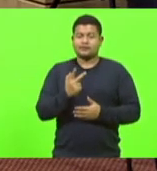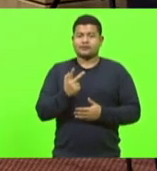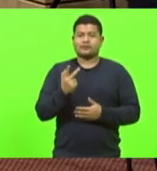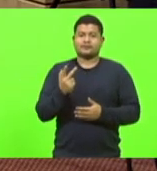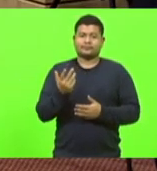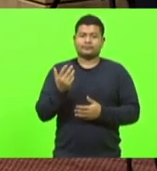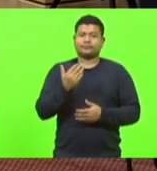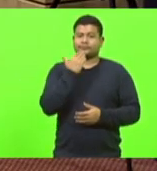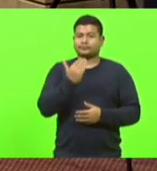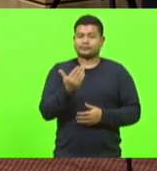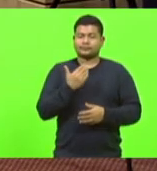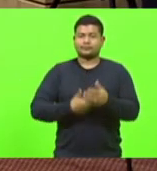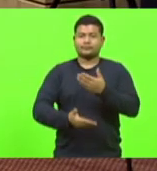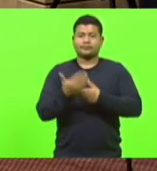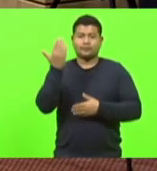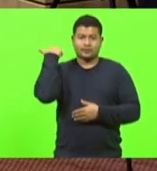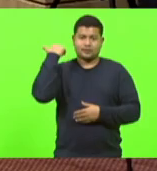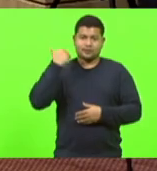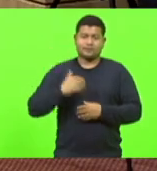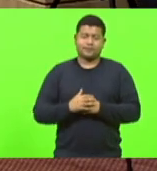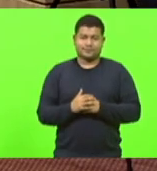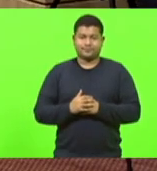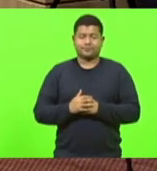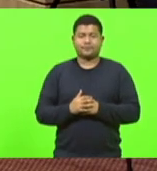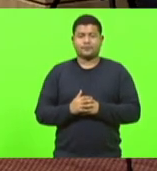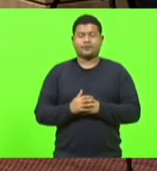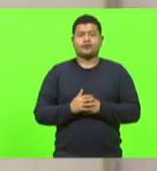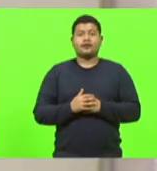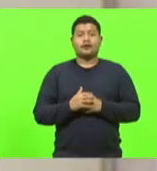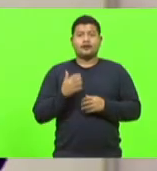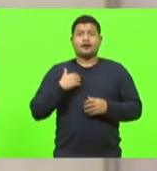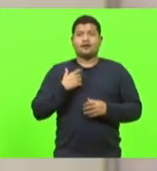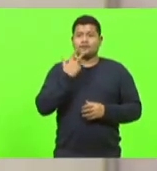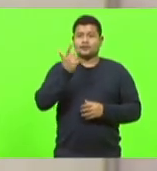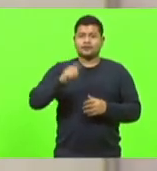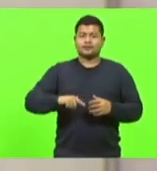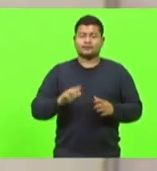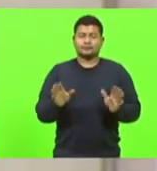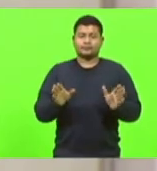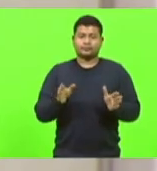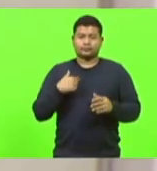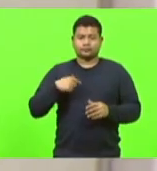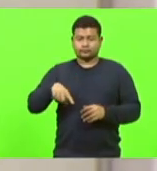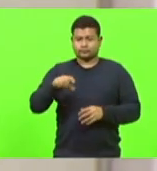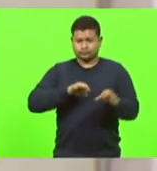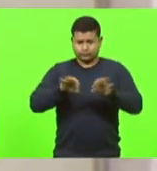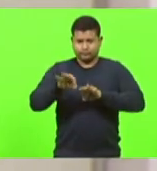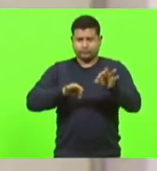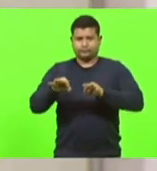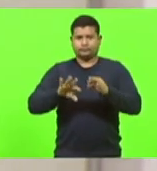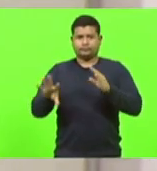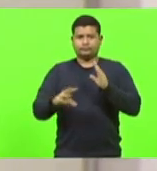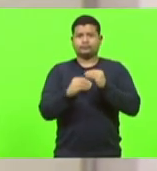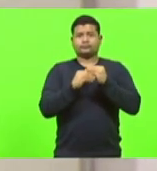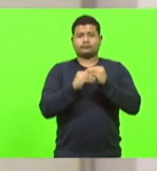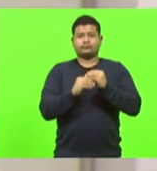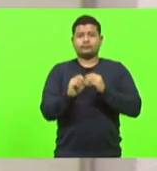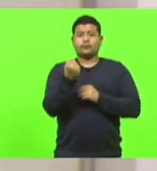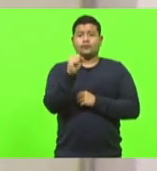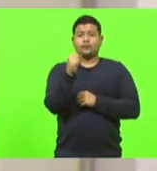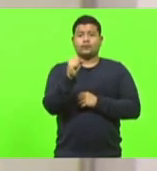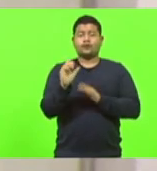dizíamos Como já disse anteriormente a gente fez oito emendas na proposta